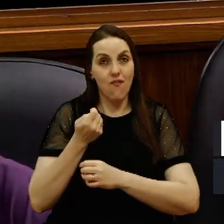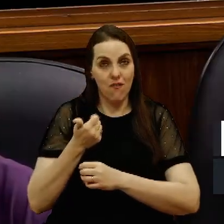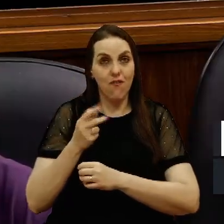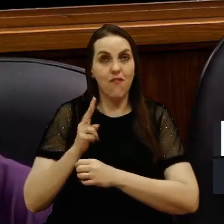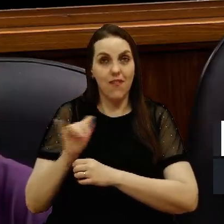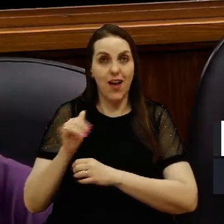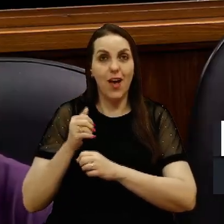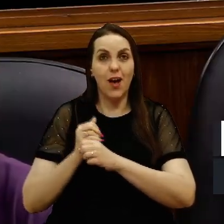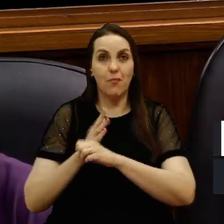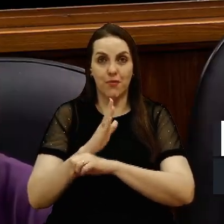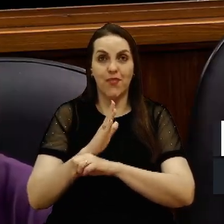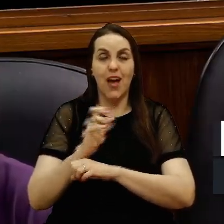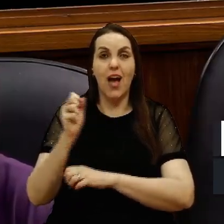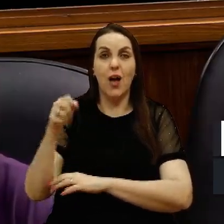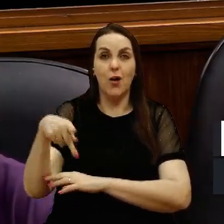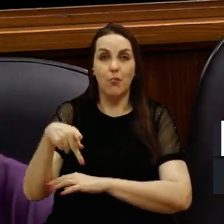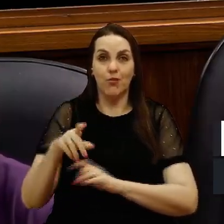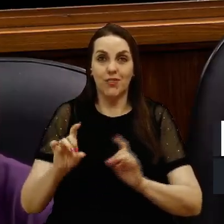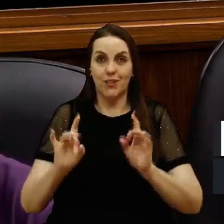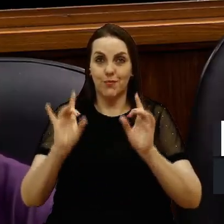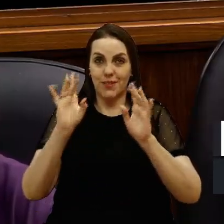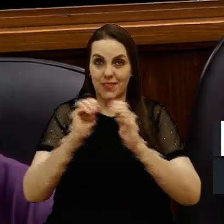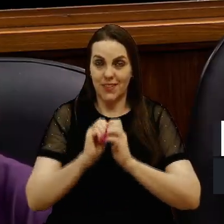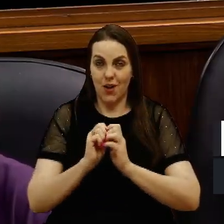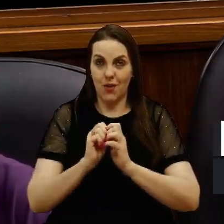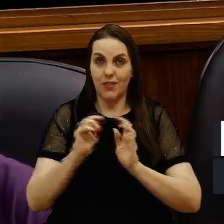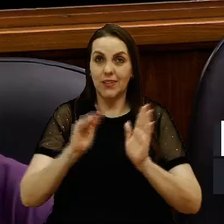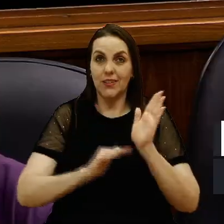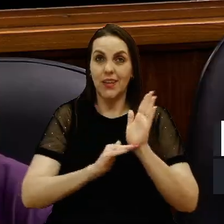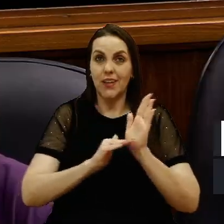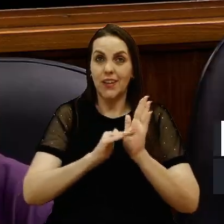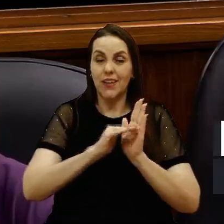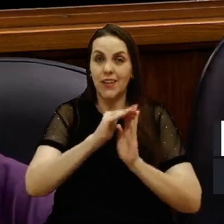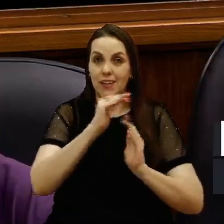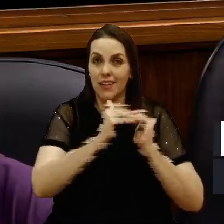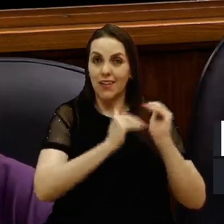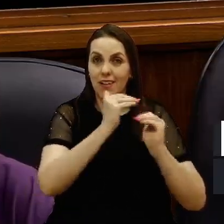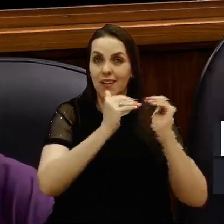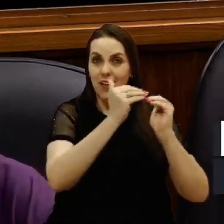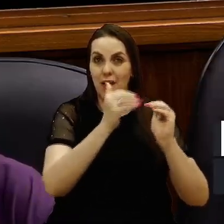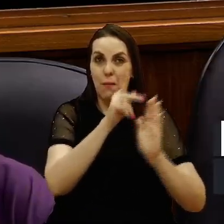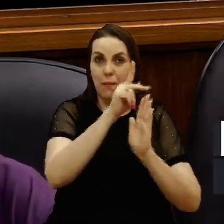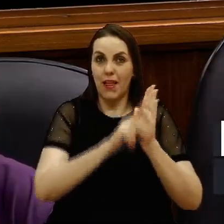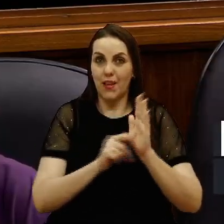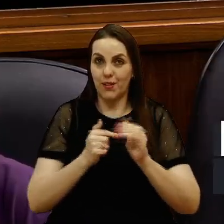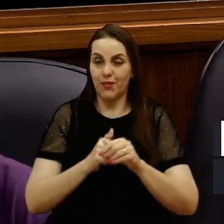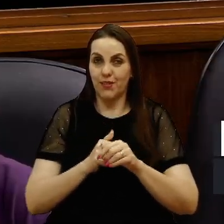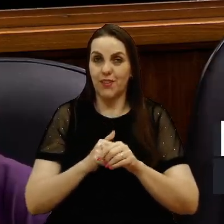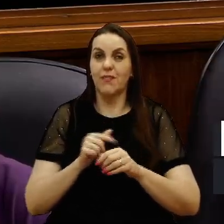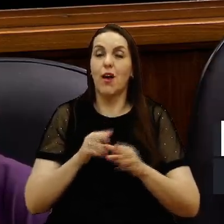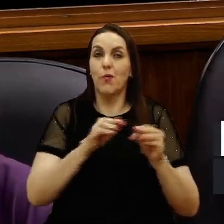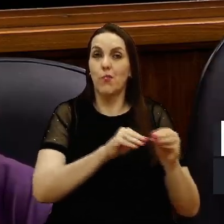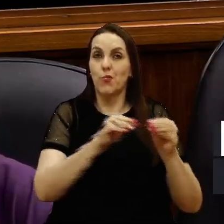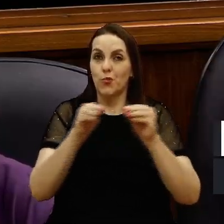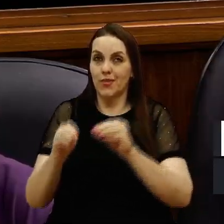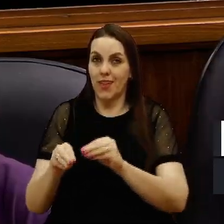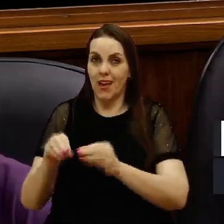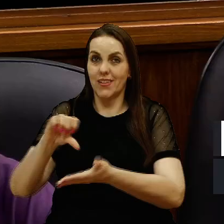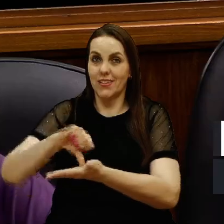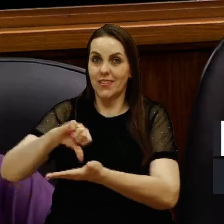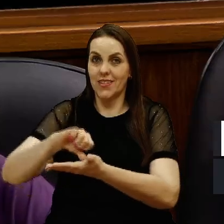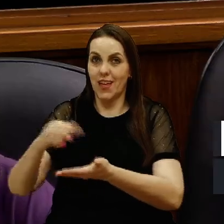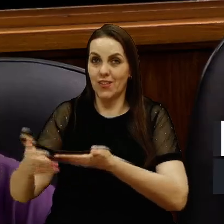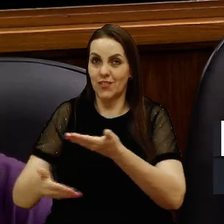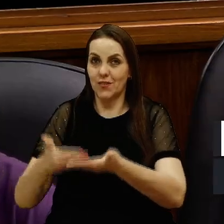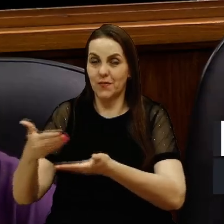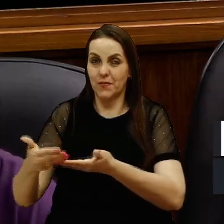aposentadoria especial, está em aprovar um plano de carreira, está em aprovar uma mudança de sede, para que a gente não